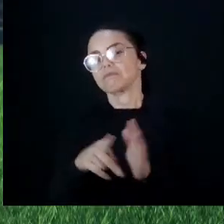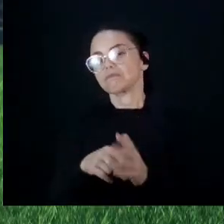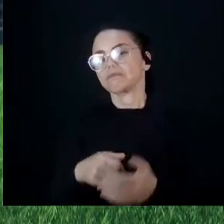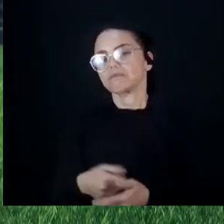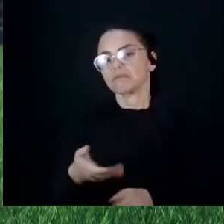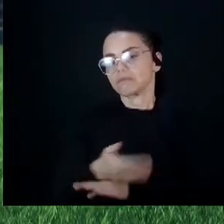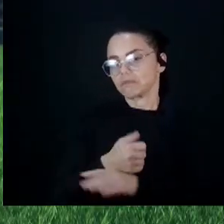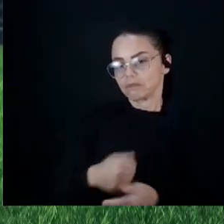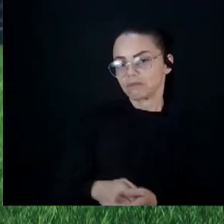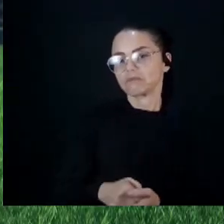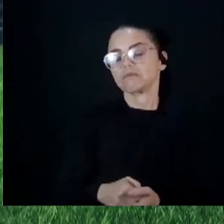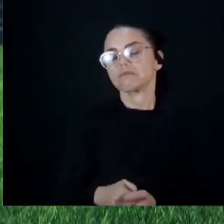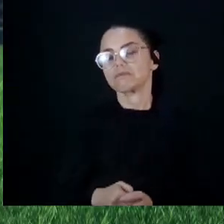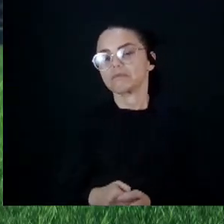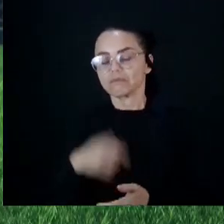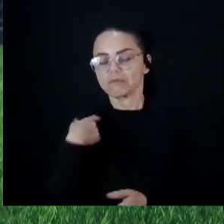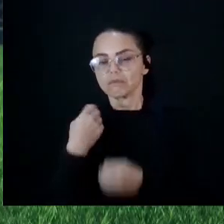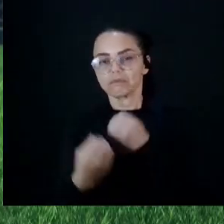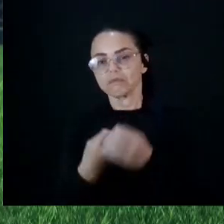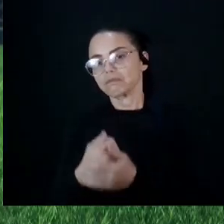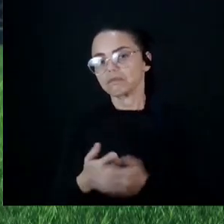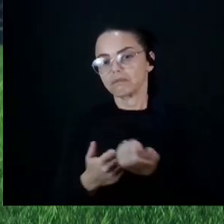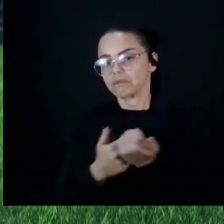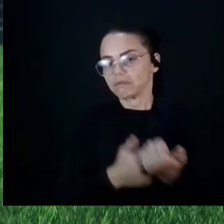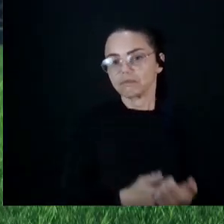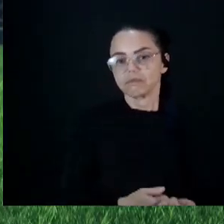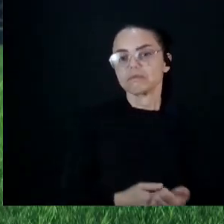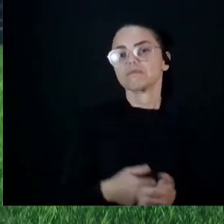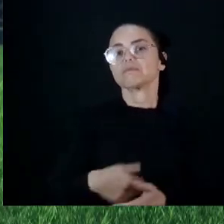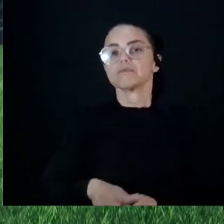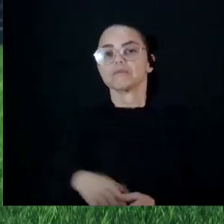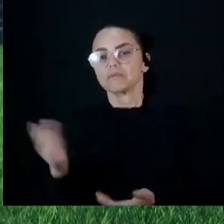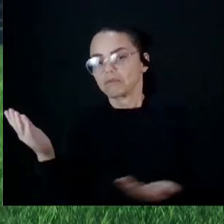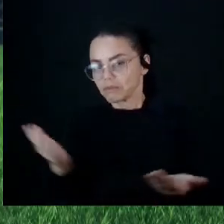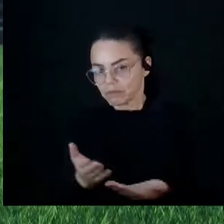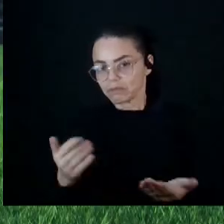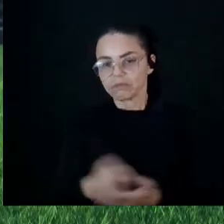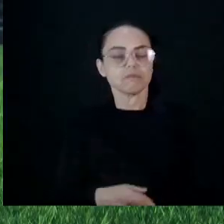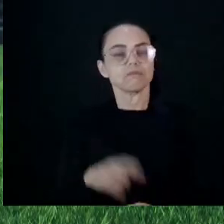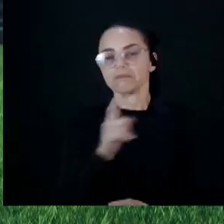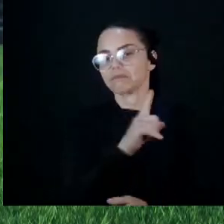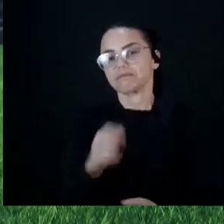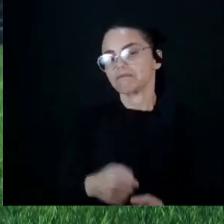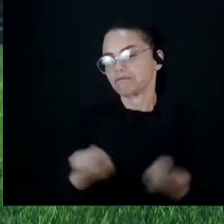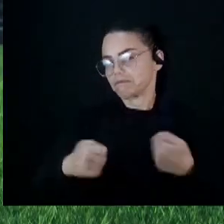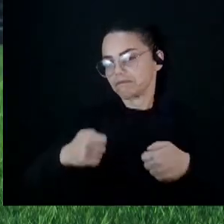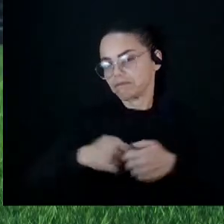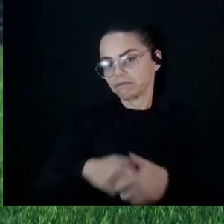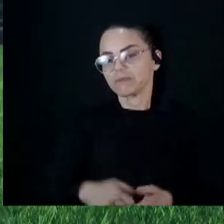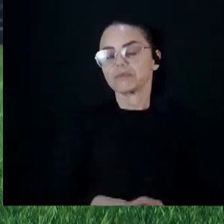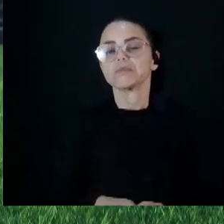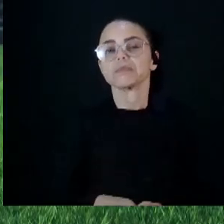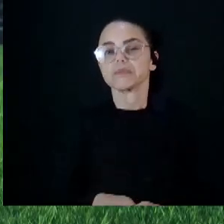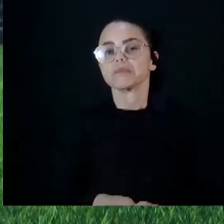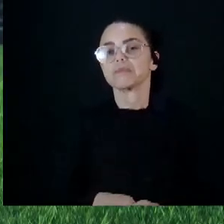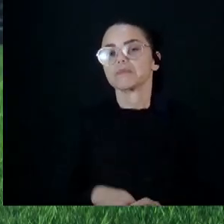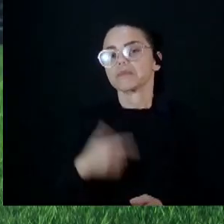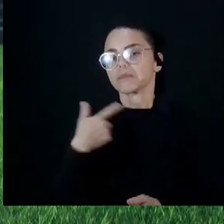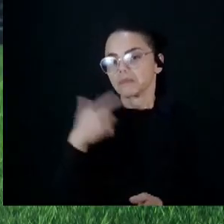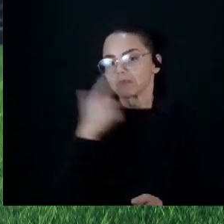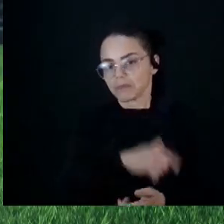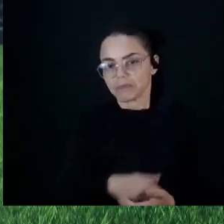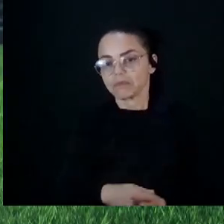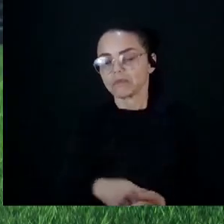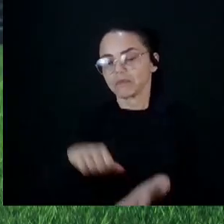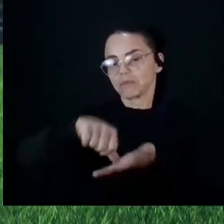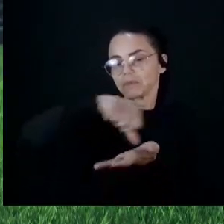colocar um adesivo ali com uma cor bem distinta, agora isso não é mais tão necessário. Então a gente consegue mapear esses